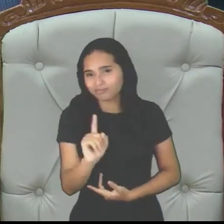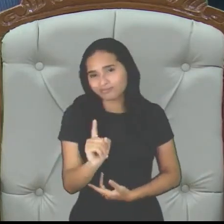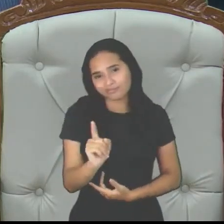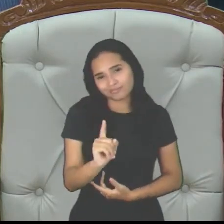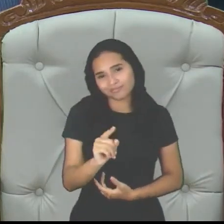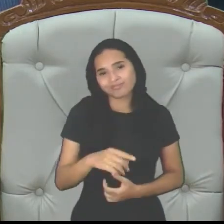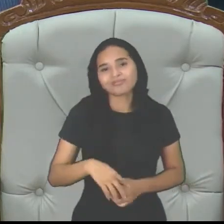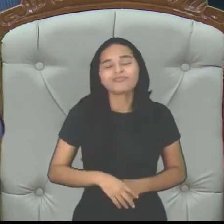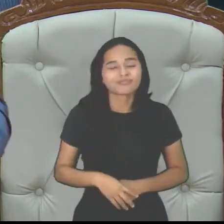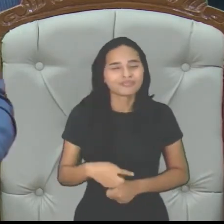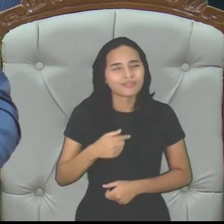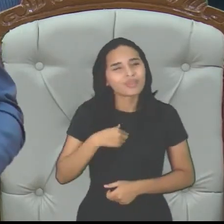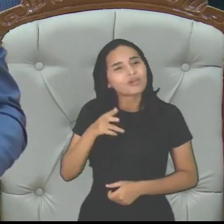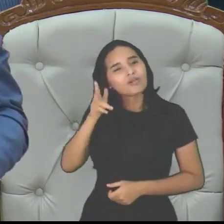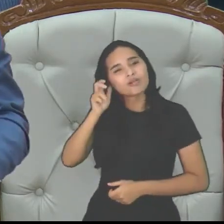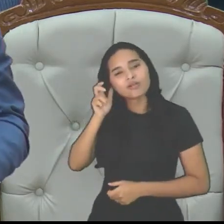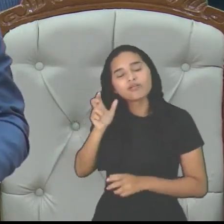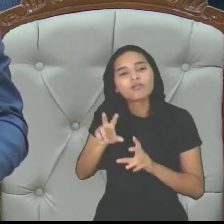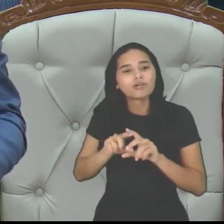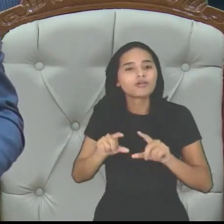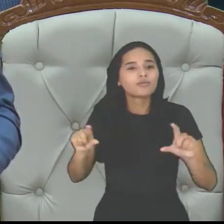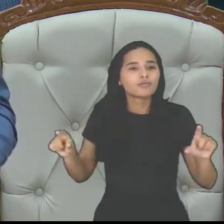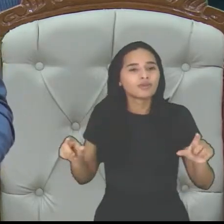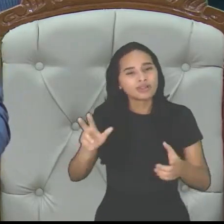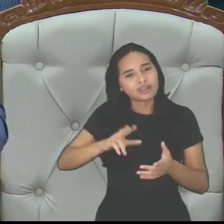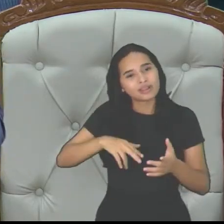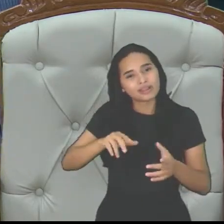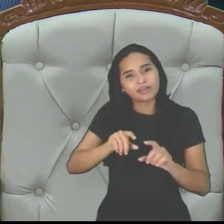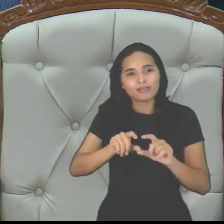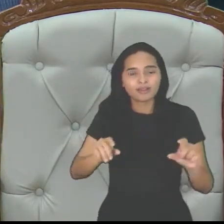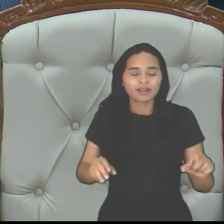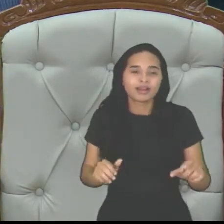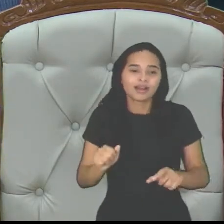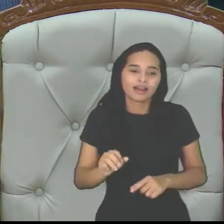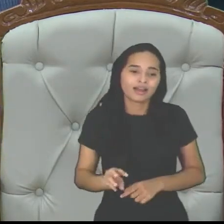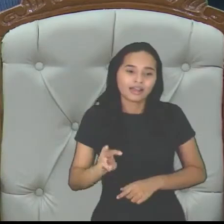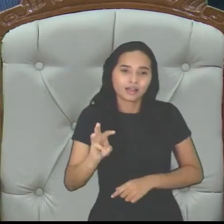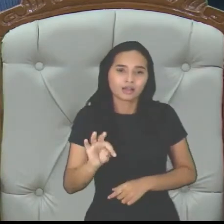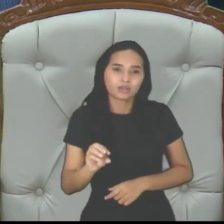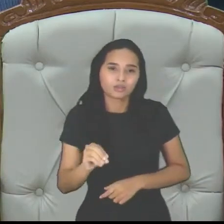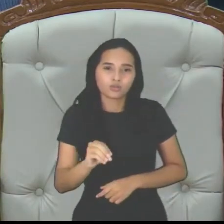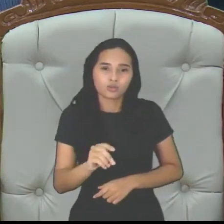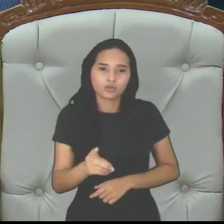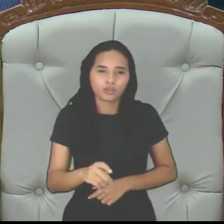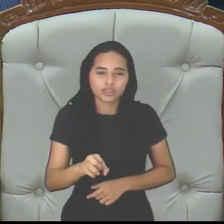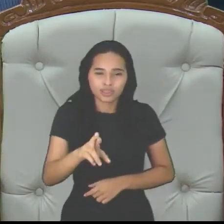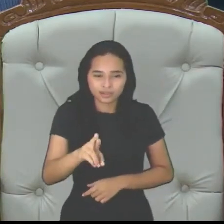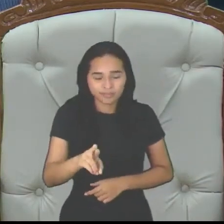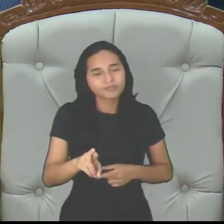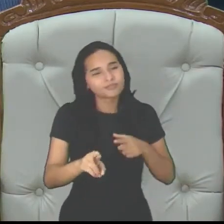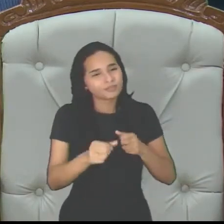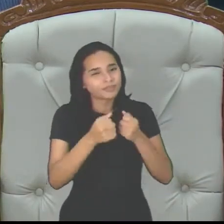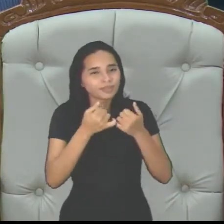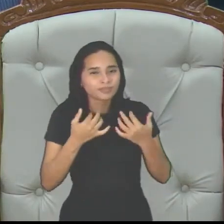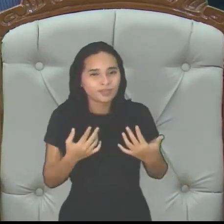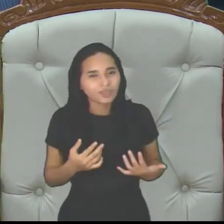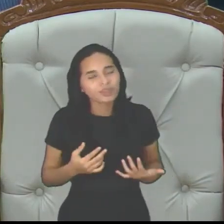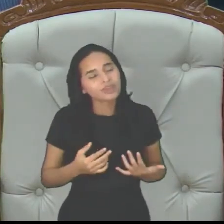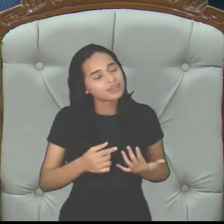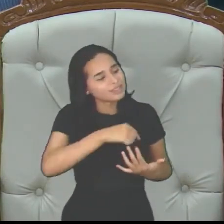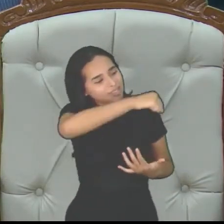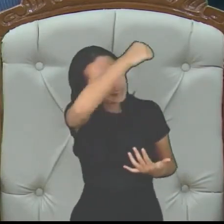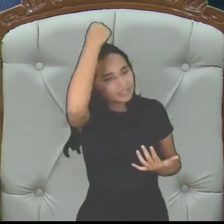eu ouvi uma frase, li uma frase de A.W. Tozer, interessante. Ele vai dizer: santos